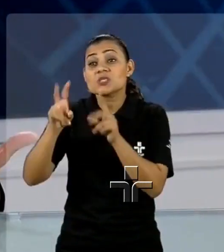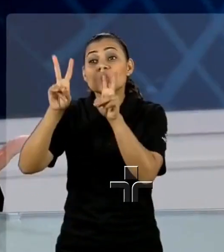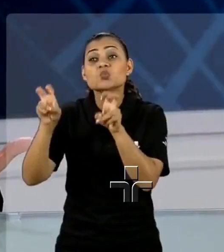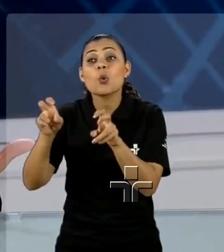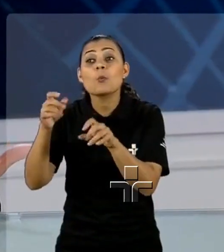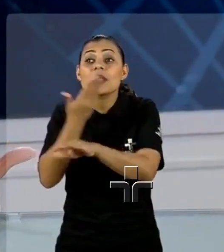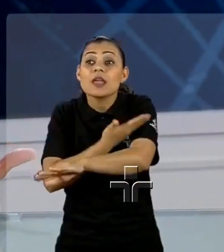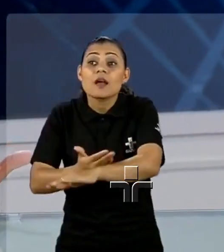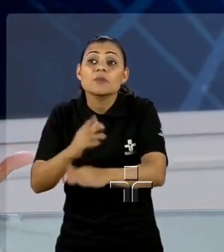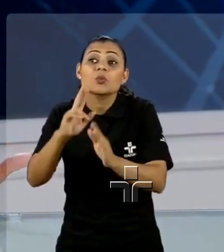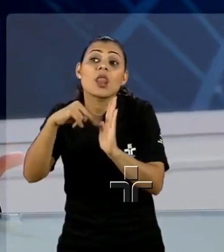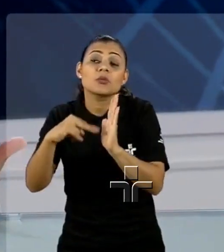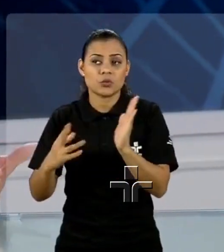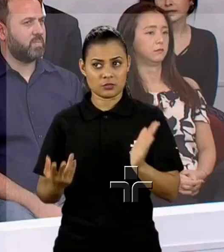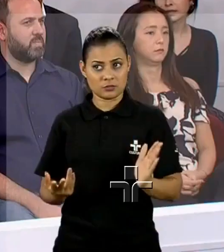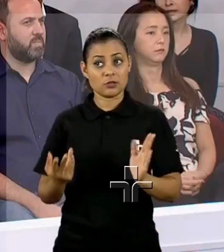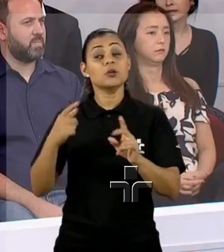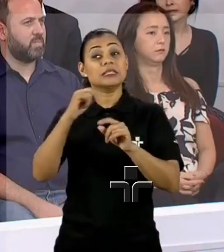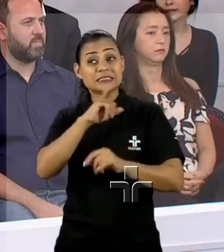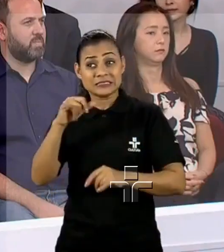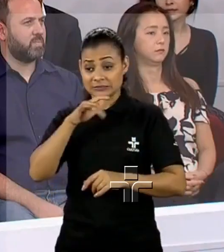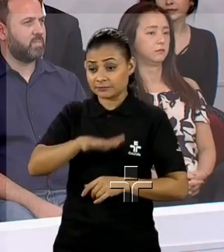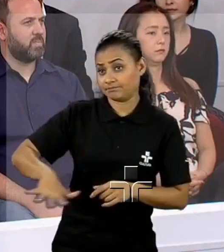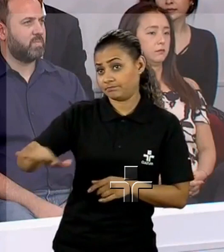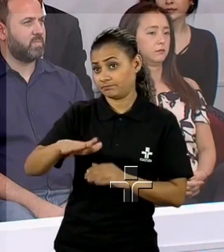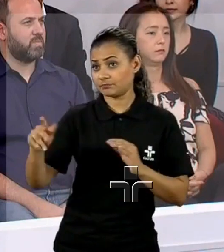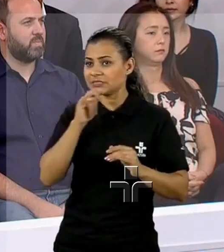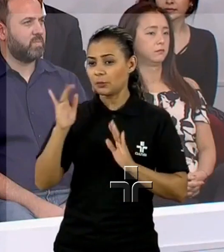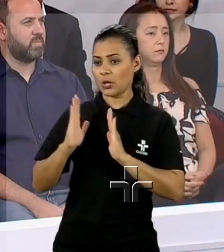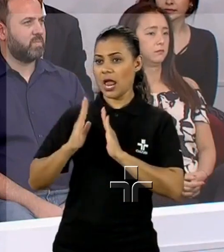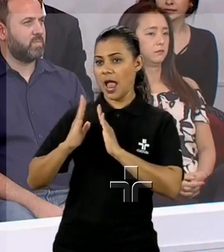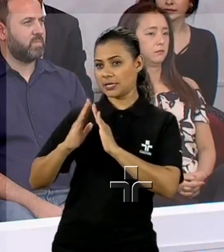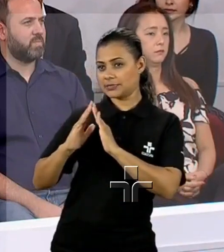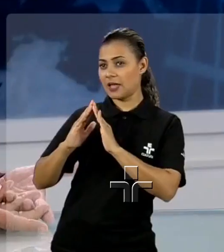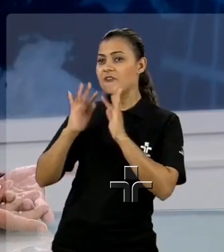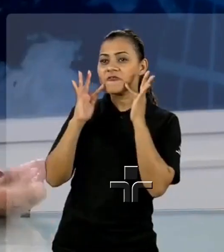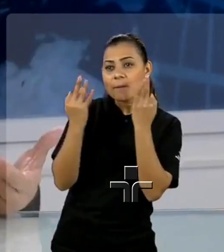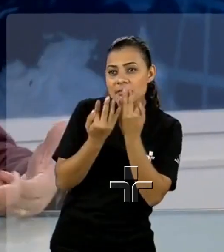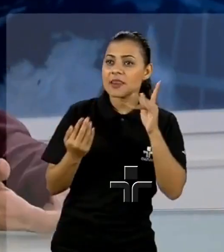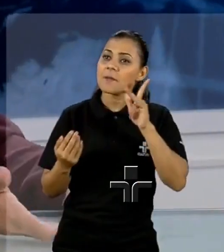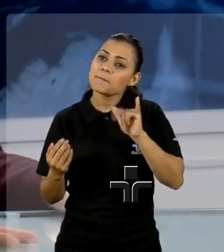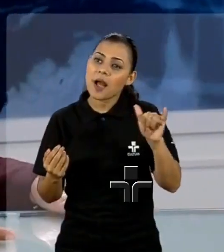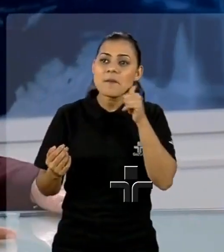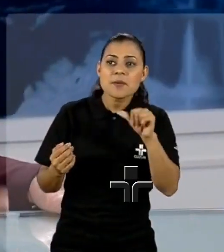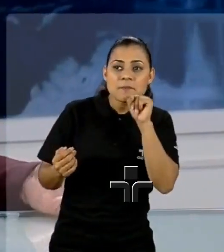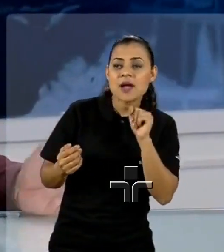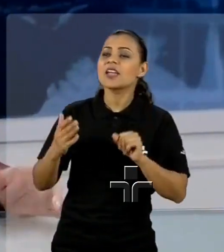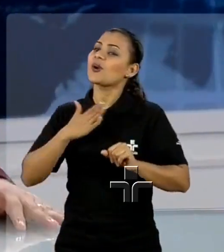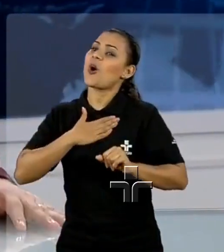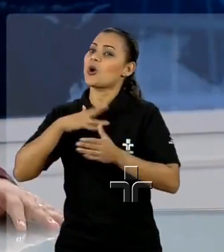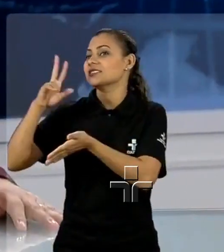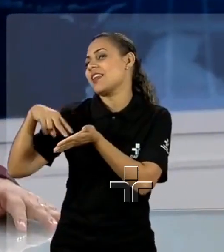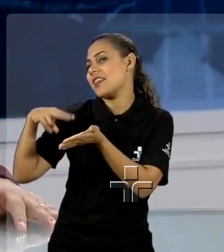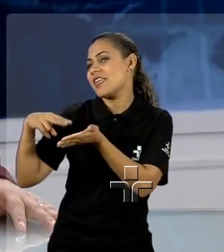continuo pensando que é o seguinte, se você estiver num ambiente de casa, onde seus pais gostam de ler, ou você tem uma pessoa que